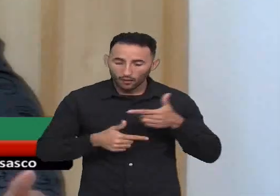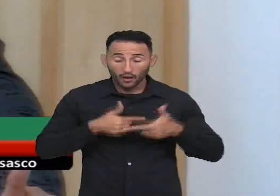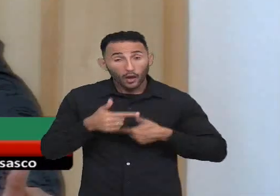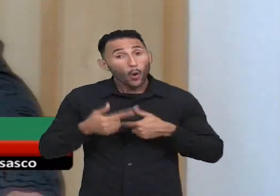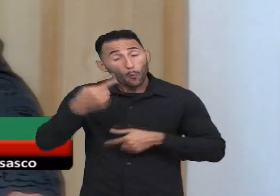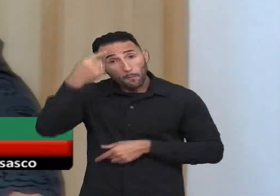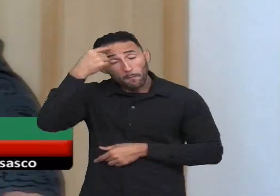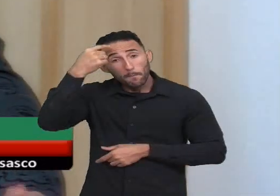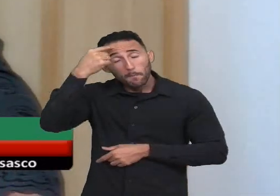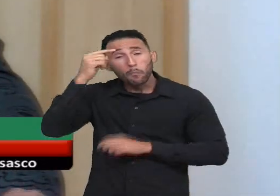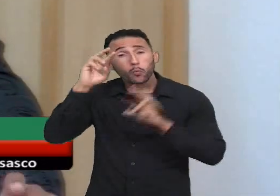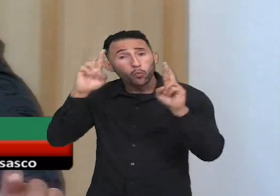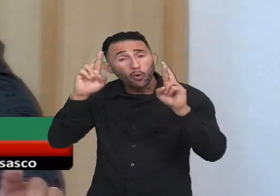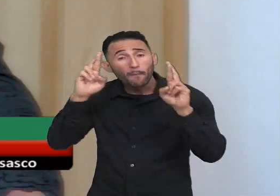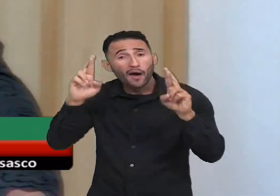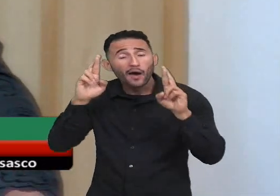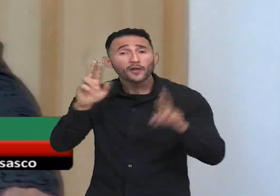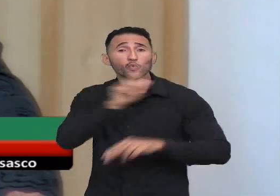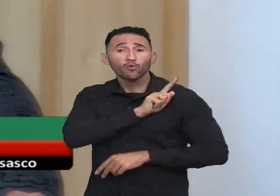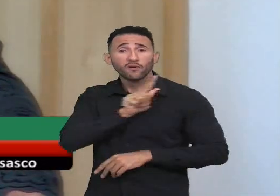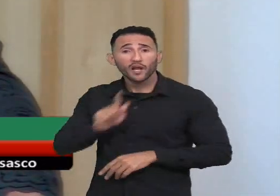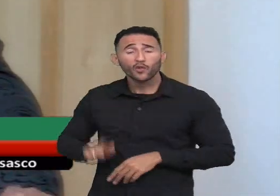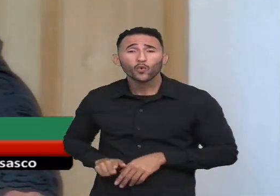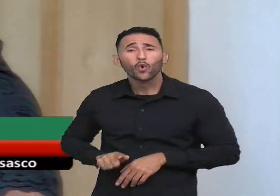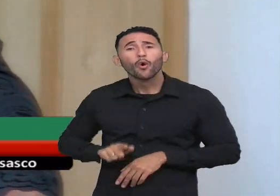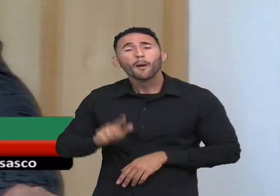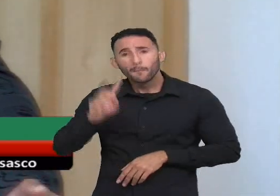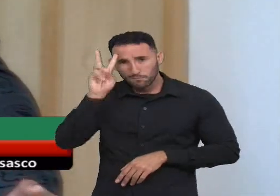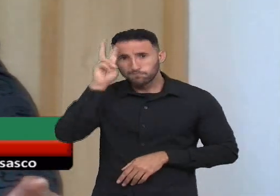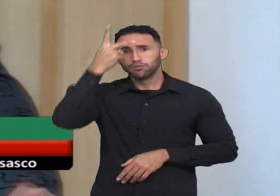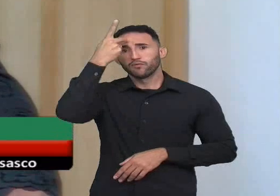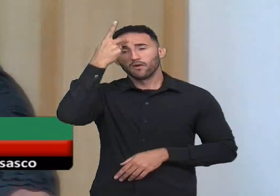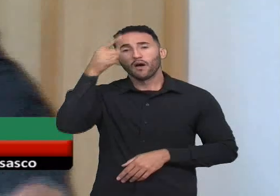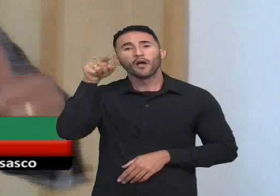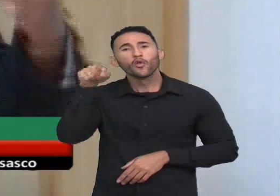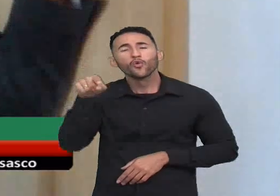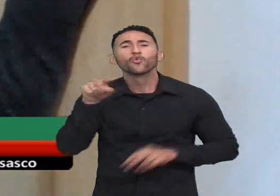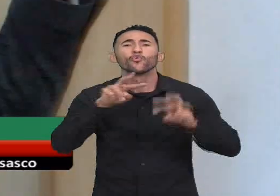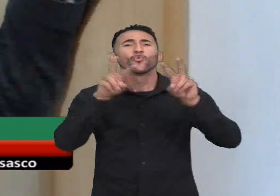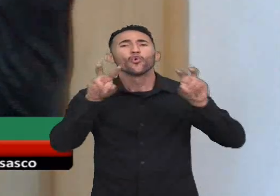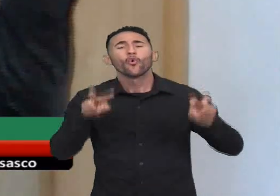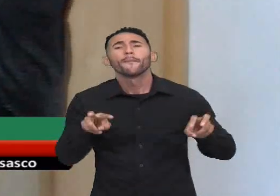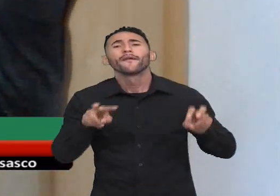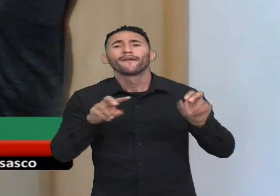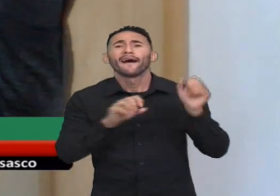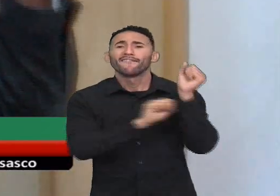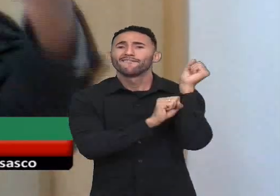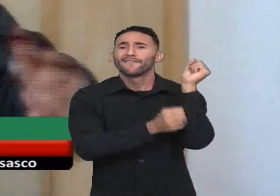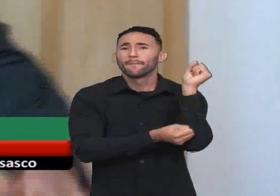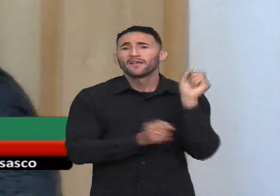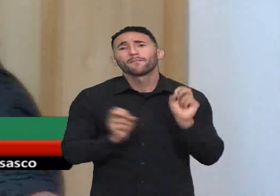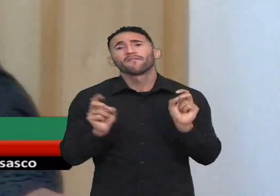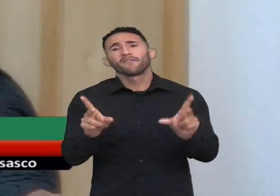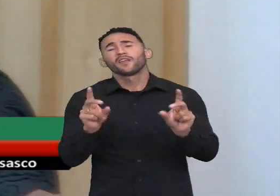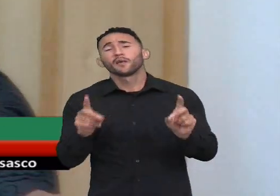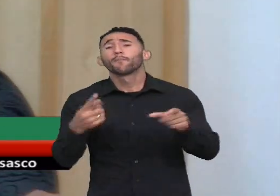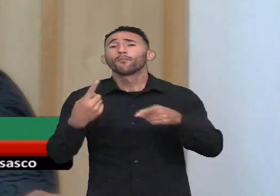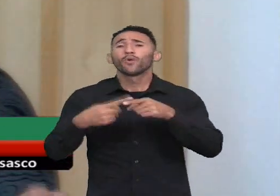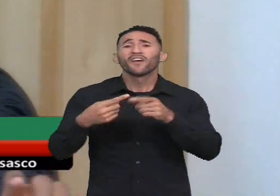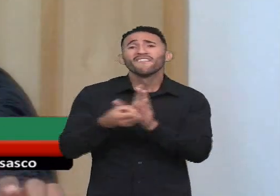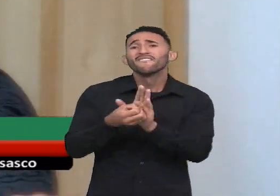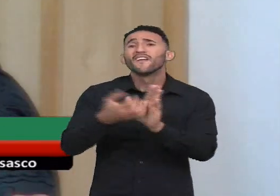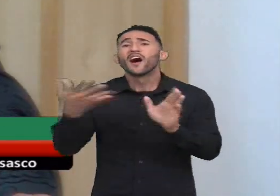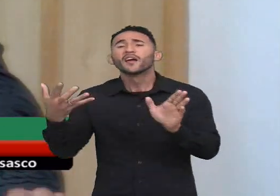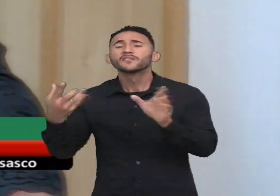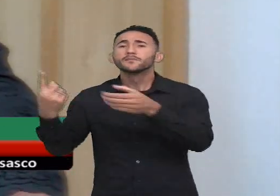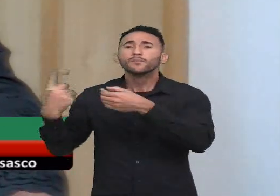repense essa questão, né, da privatização da Sabesp, porque praticamente todos os municípios aqui são contra. Então, acho que a gente